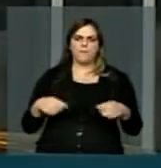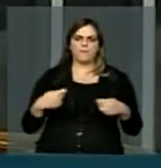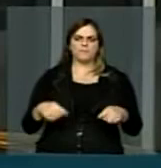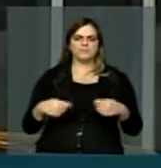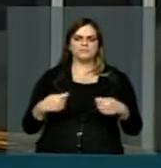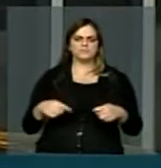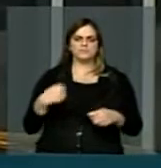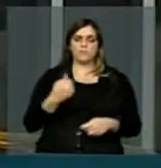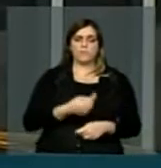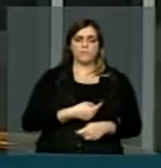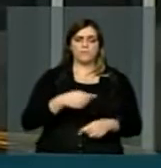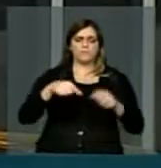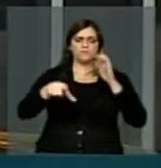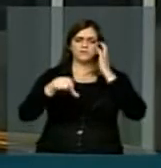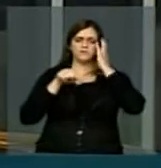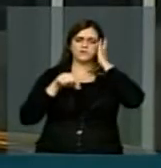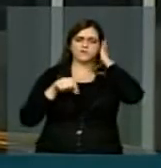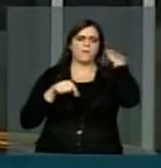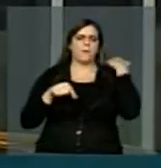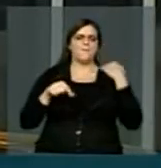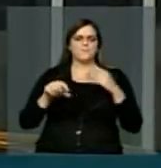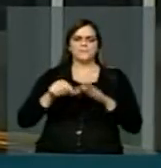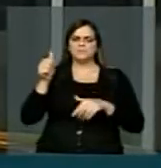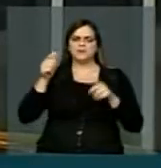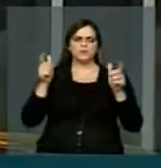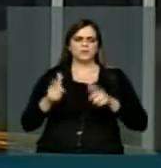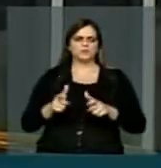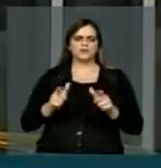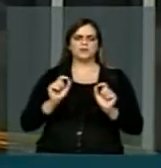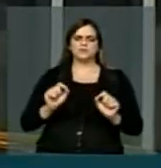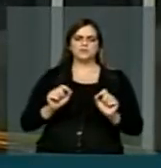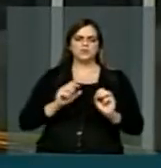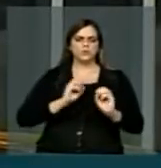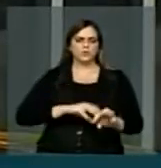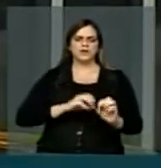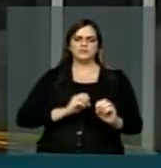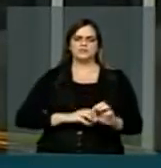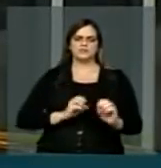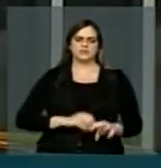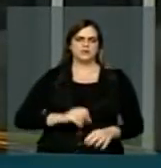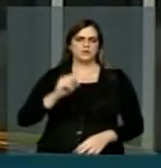de nós priorizarmos a educação em nosso país.